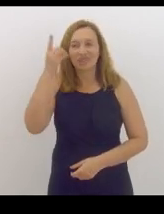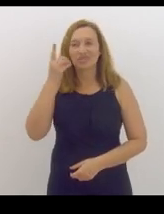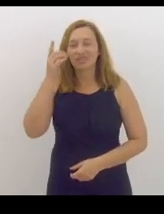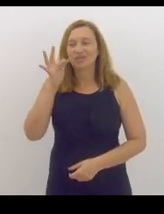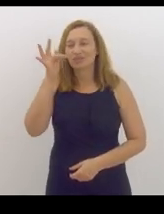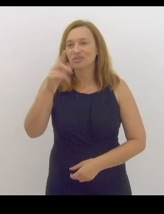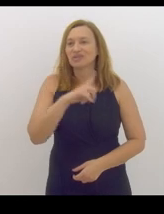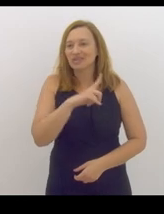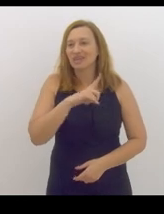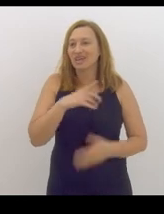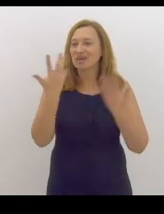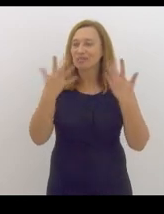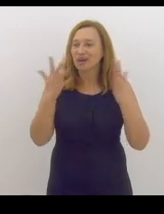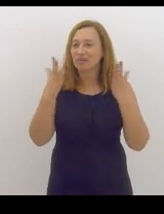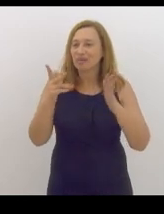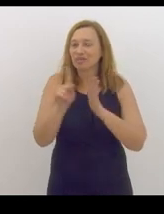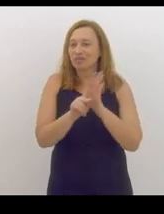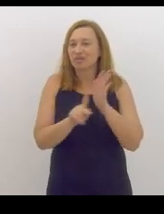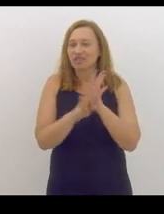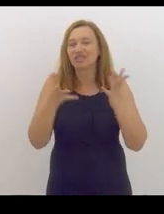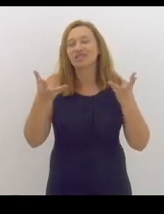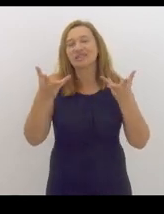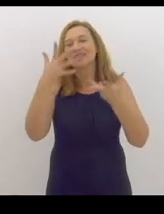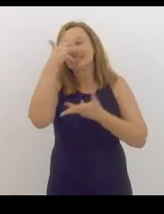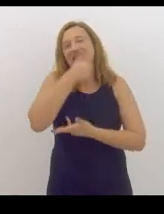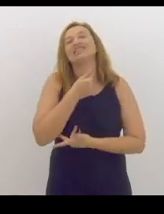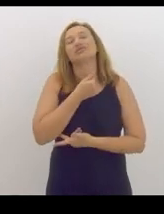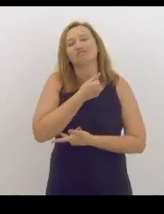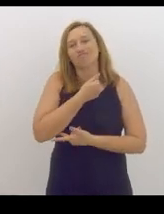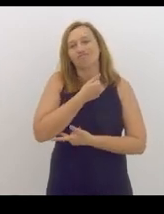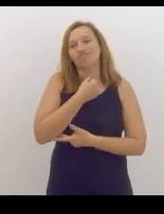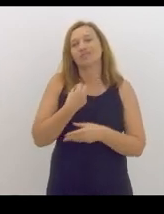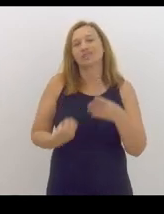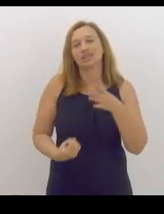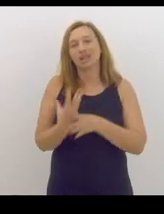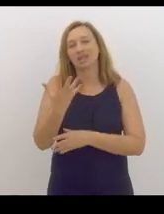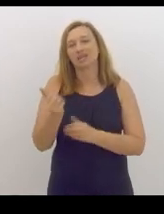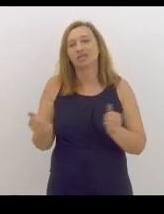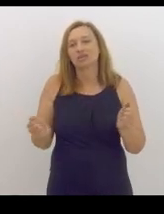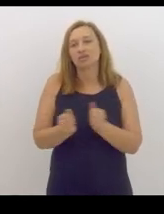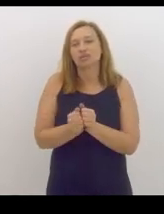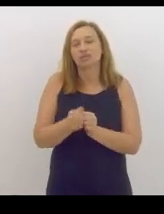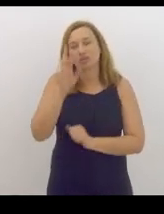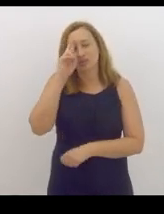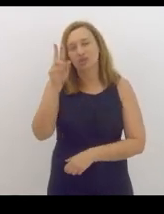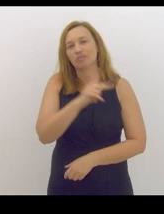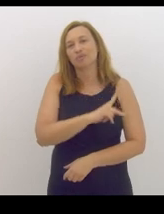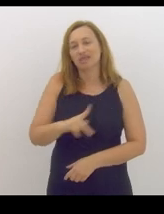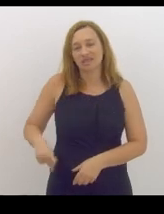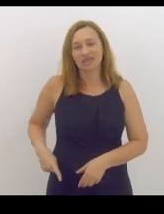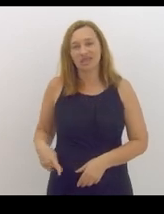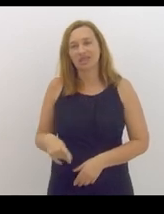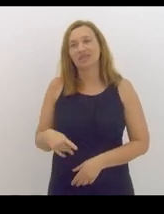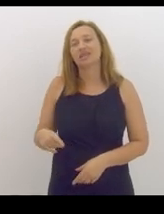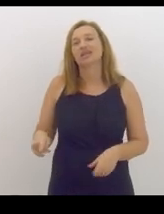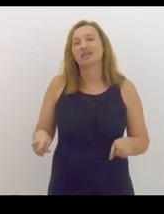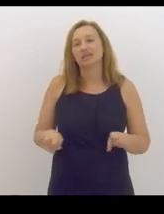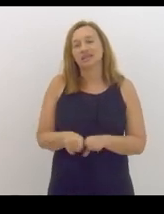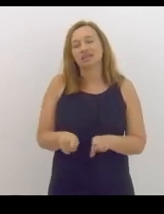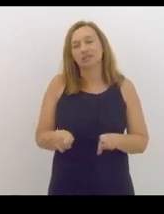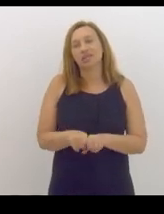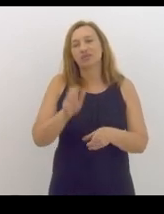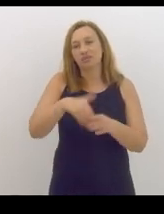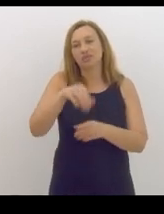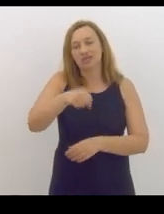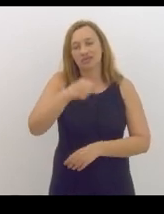futuro. Quero dar parabéns a ele pelo projeto tão lindo que ele foi o autor, junto com Vossa Excelência, que eu também voto